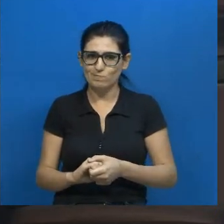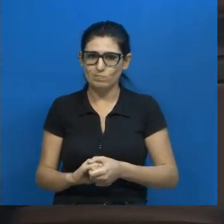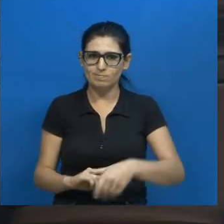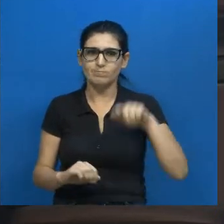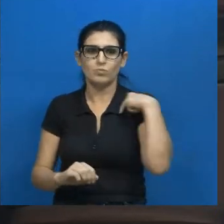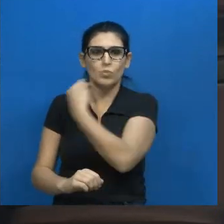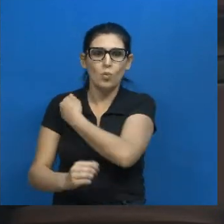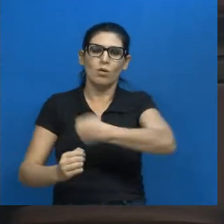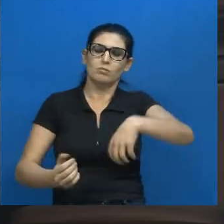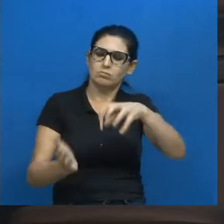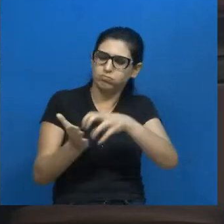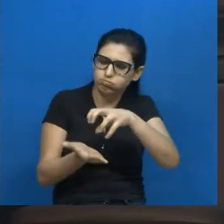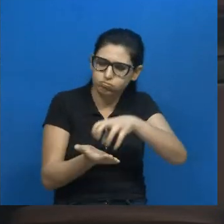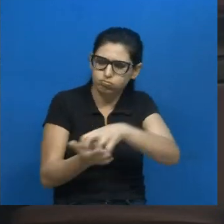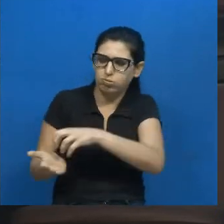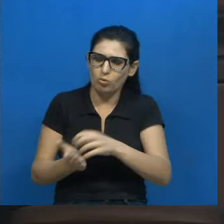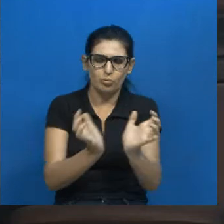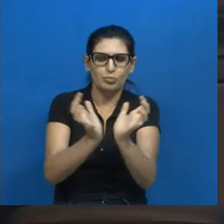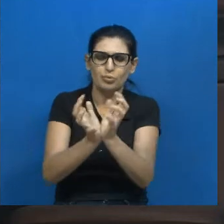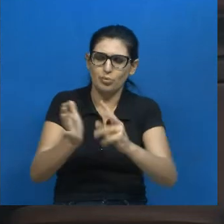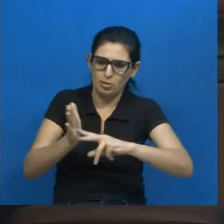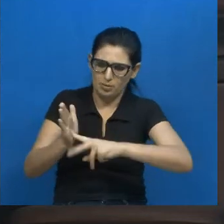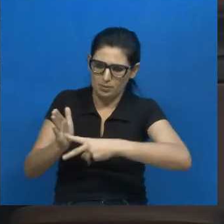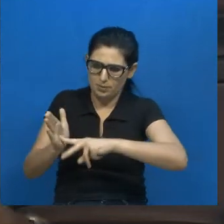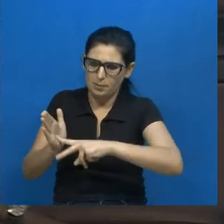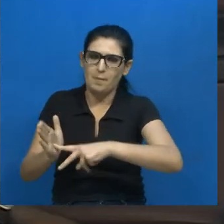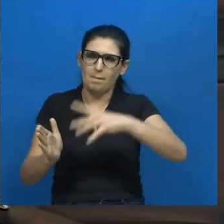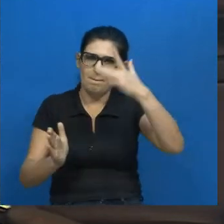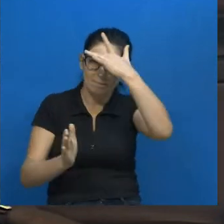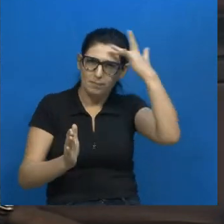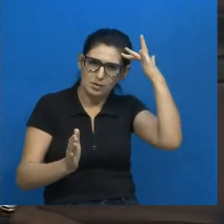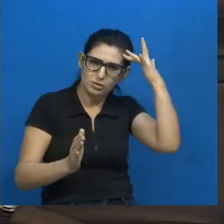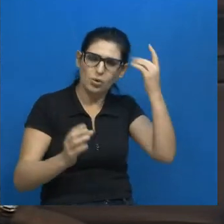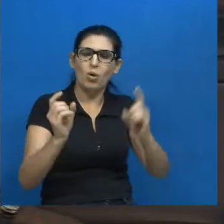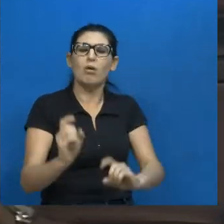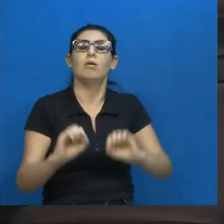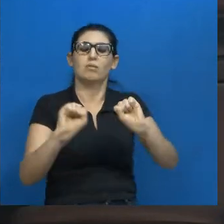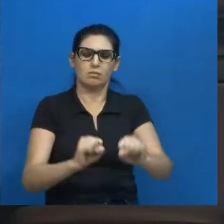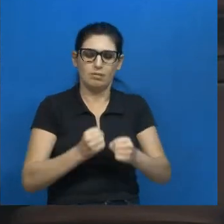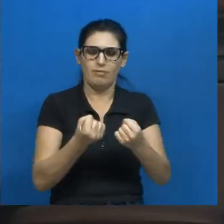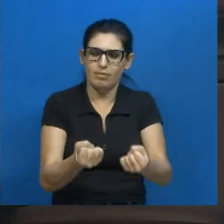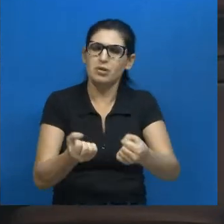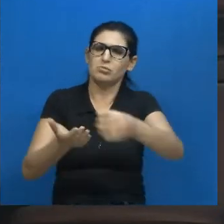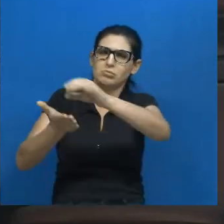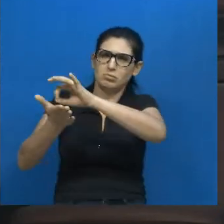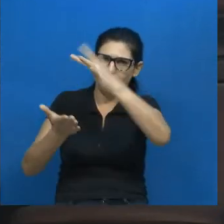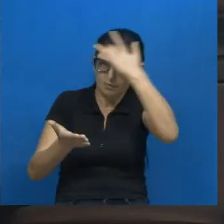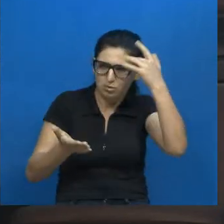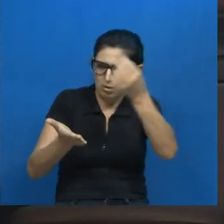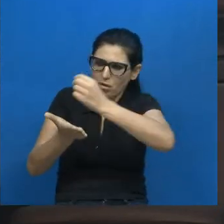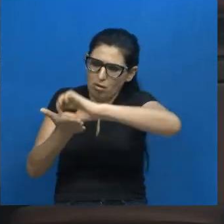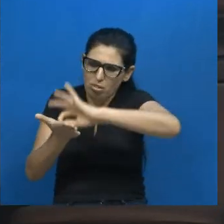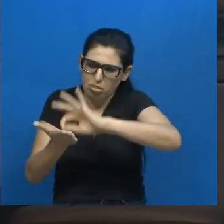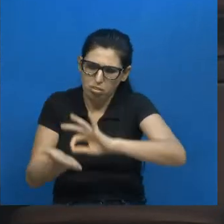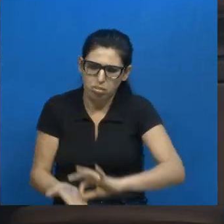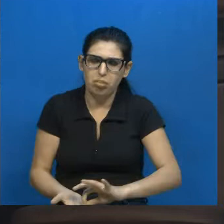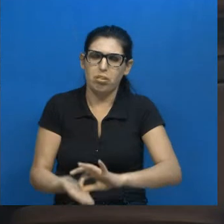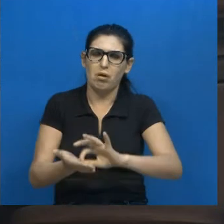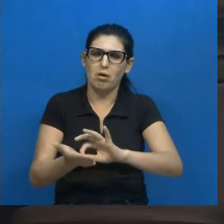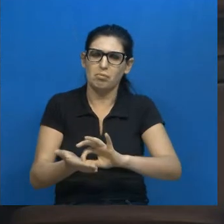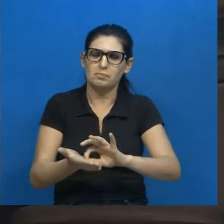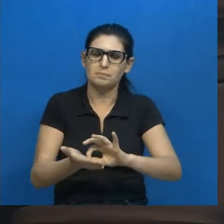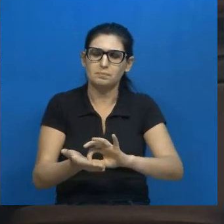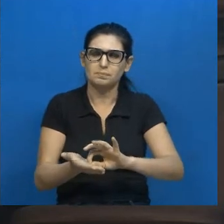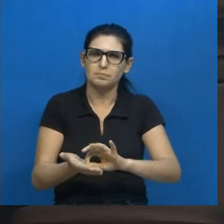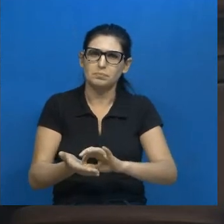nós, entidades sindicais, organizações sociais, instituições, por meio de seus representantes abaixo assinado, vimos perante Vossa Excelência e,